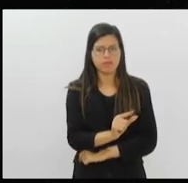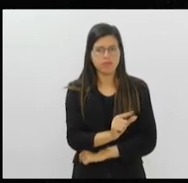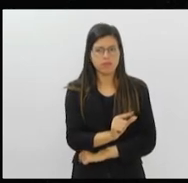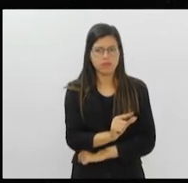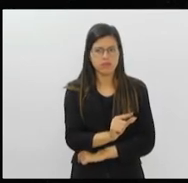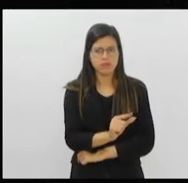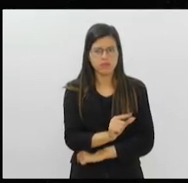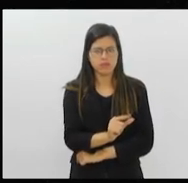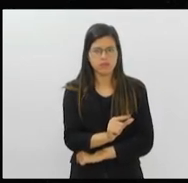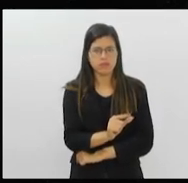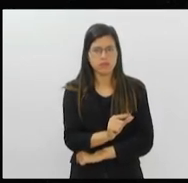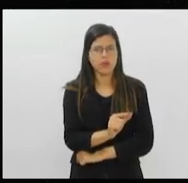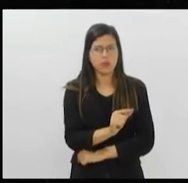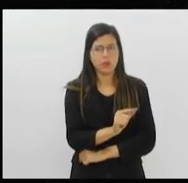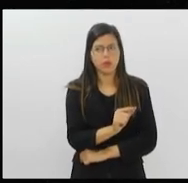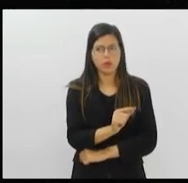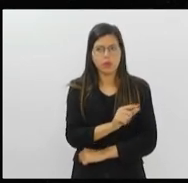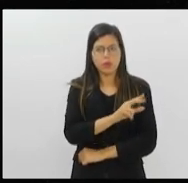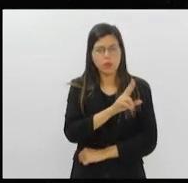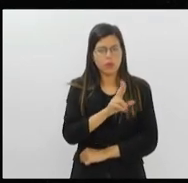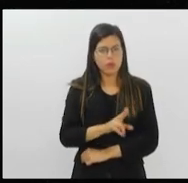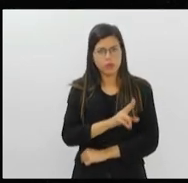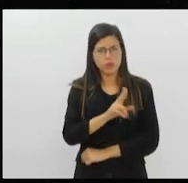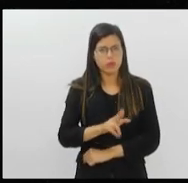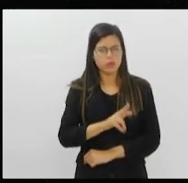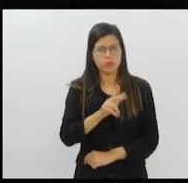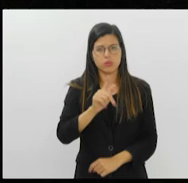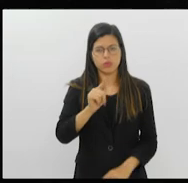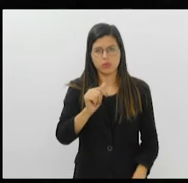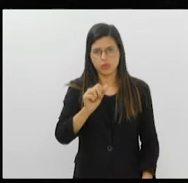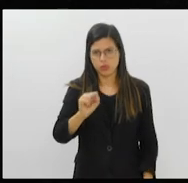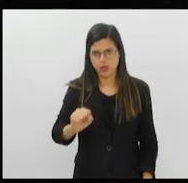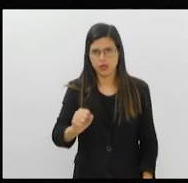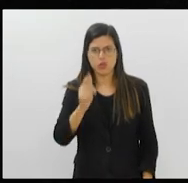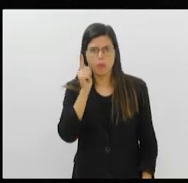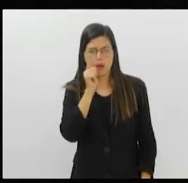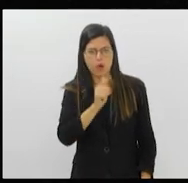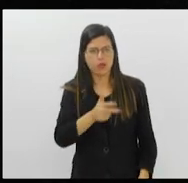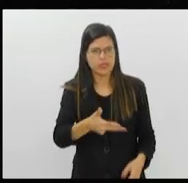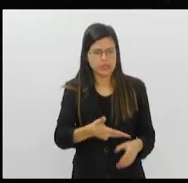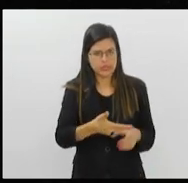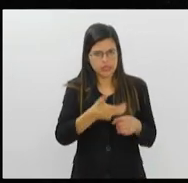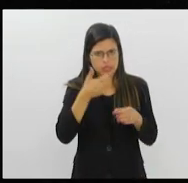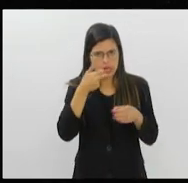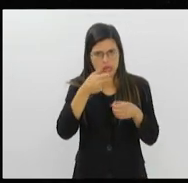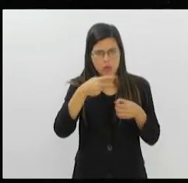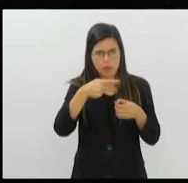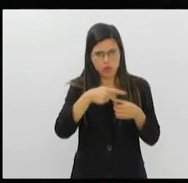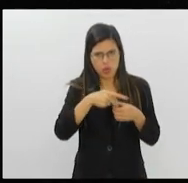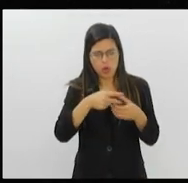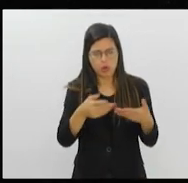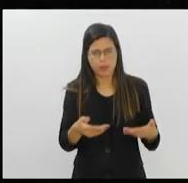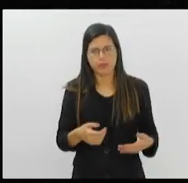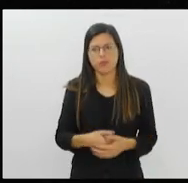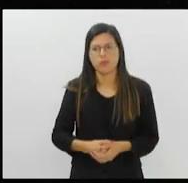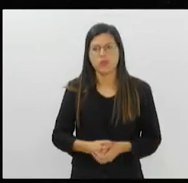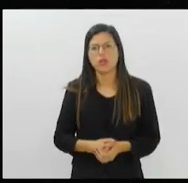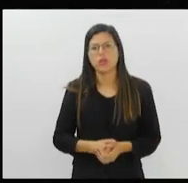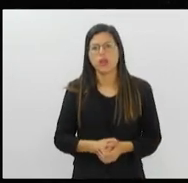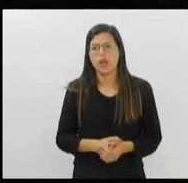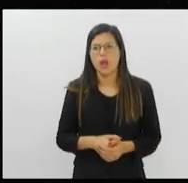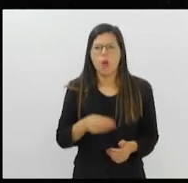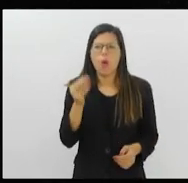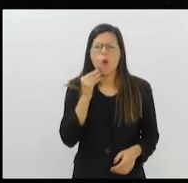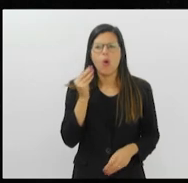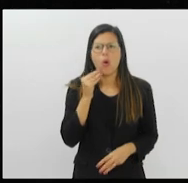a reinjeção do gás para extrair o óleo. É claro que as petroleiras